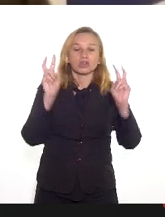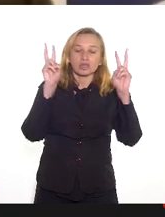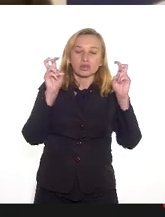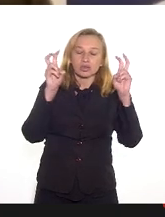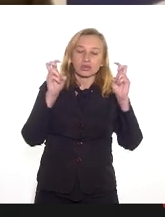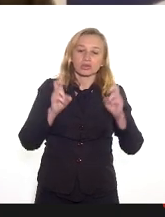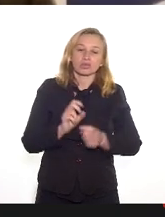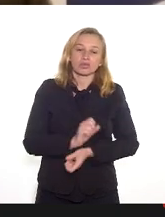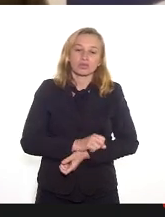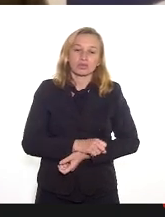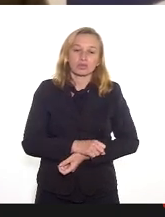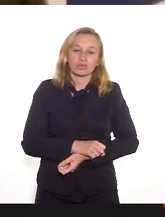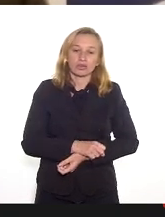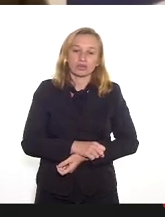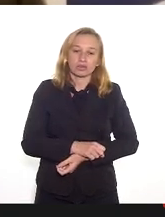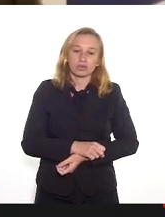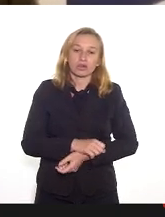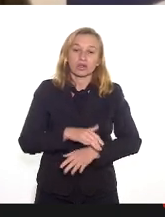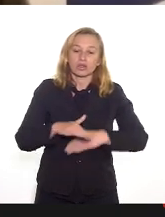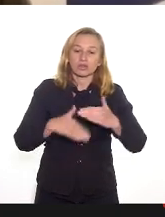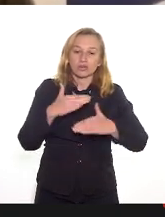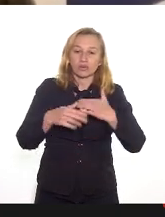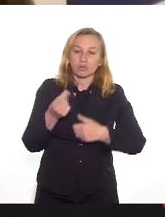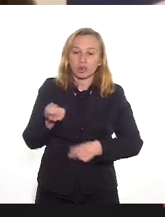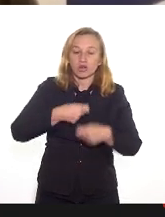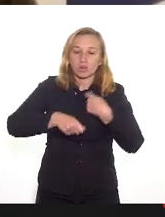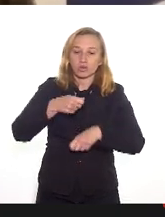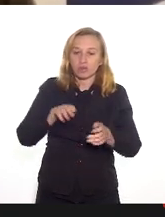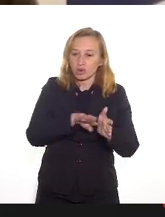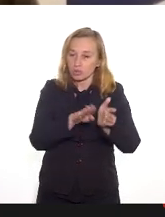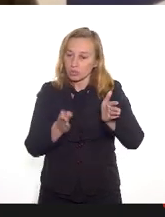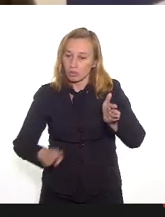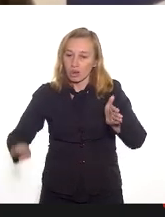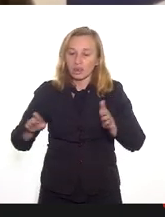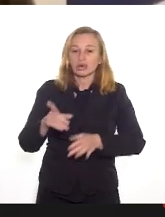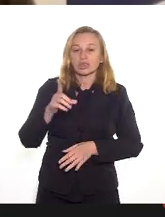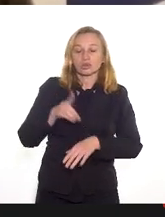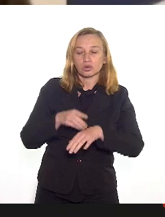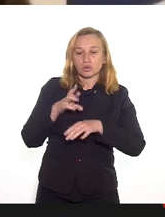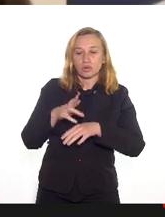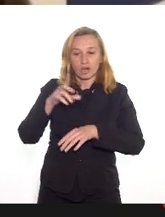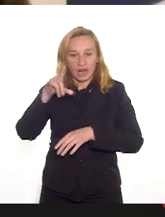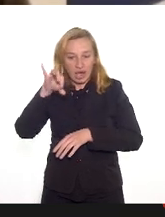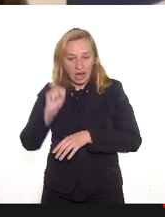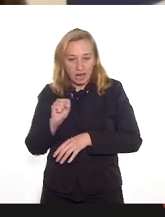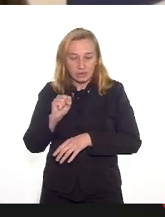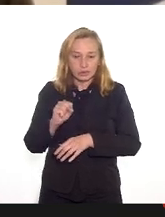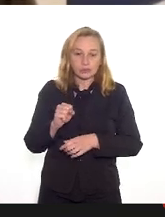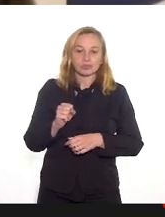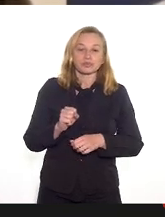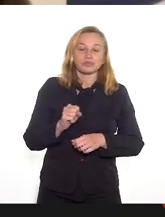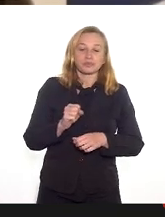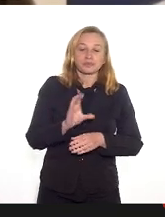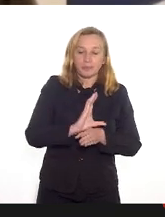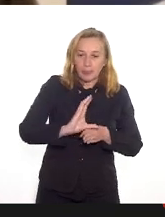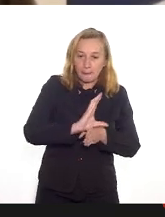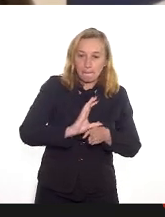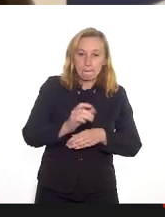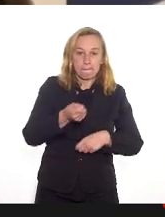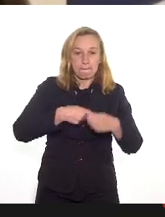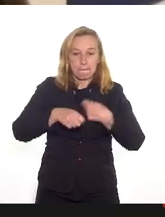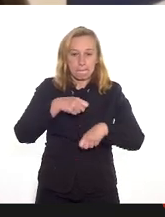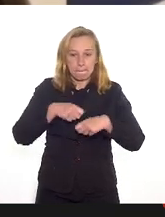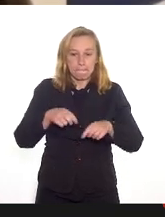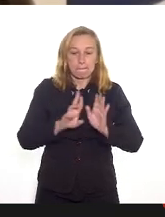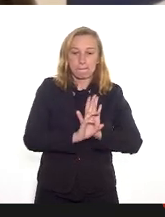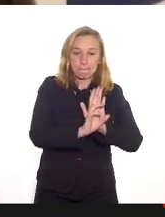seara do desenvolvimento pela economia do mar, doutor Carlos Zerani, presidente do Conselho de Administração e representando